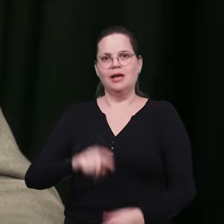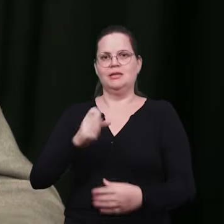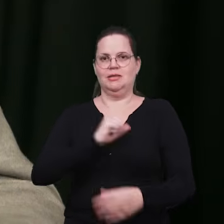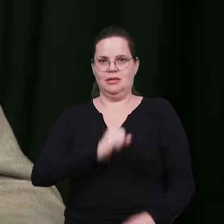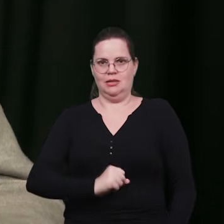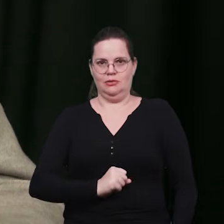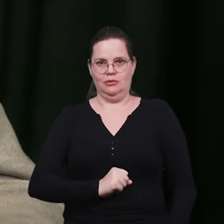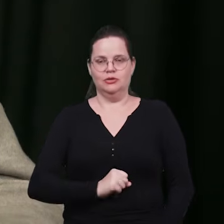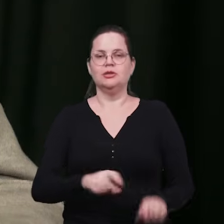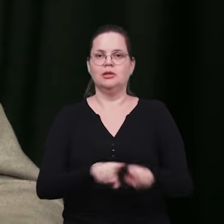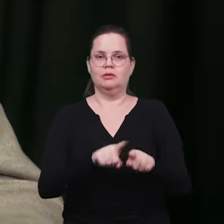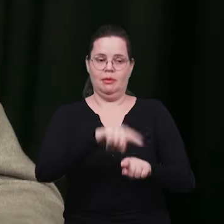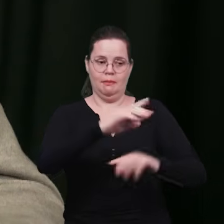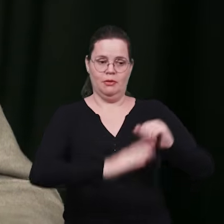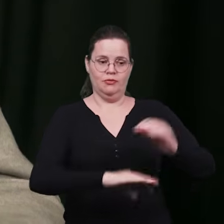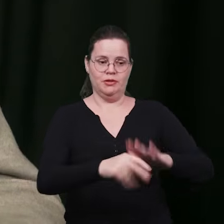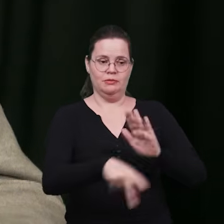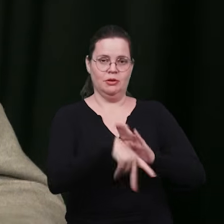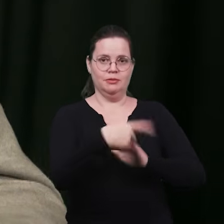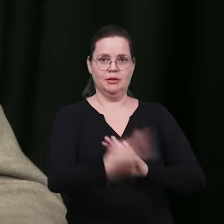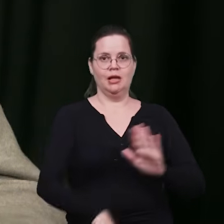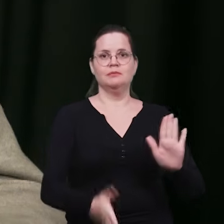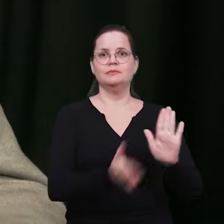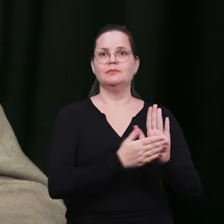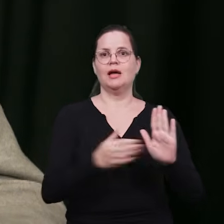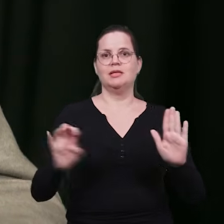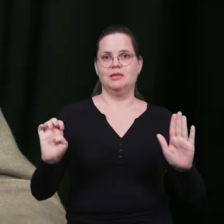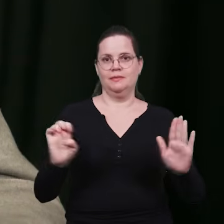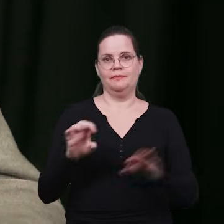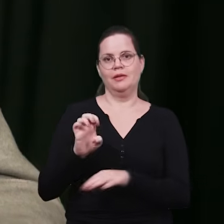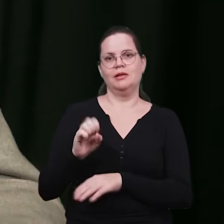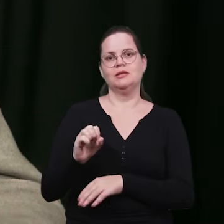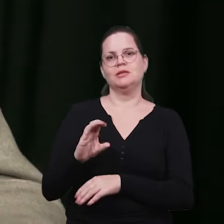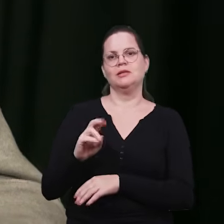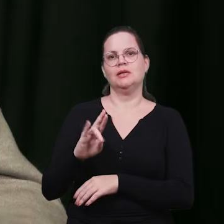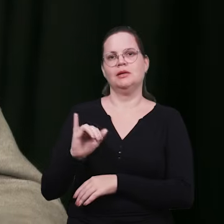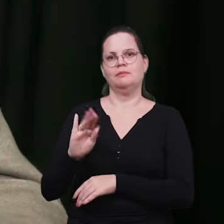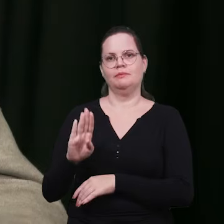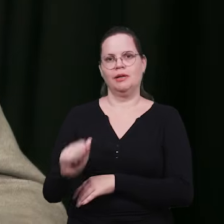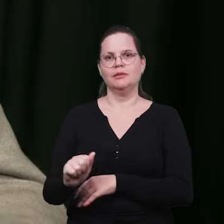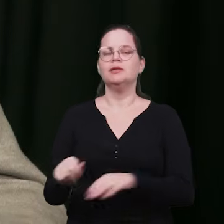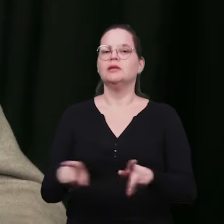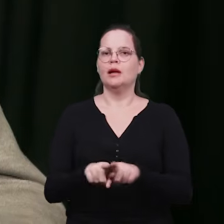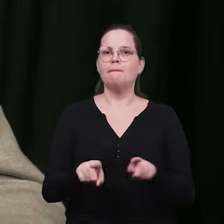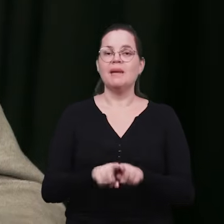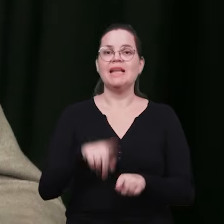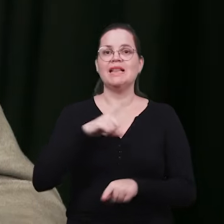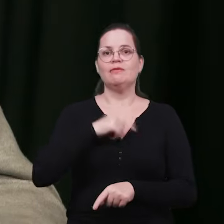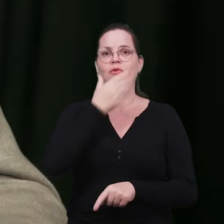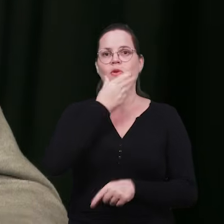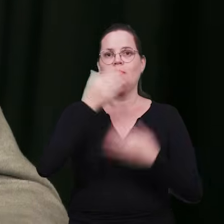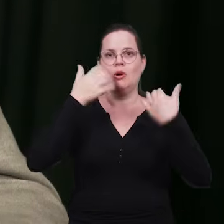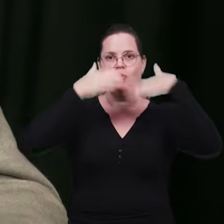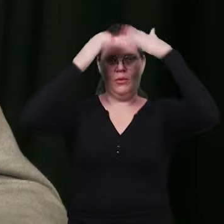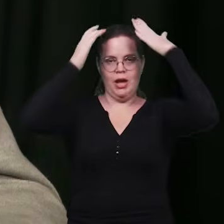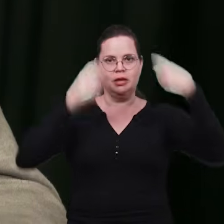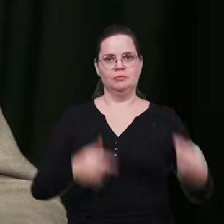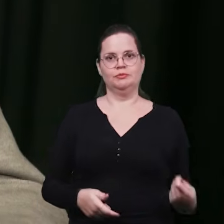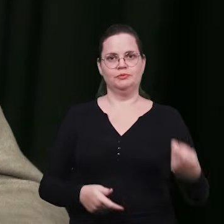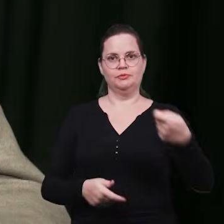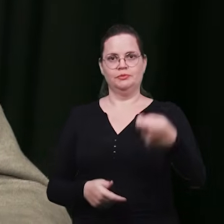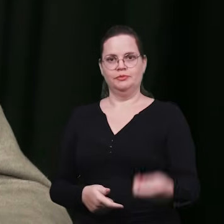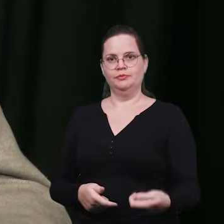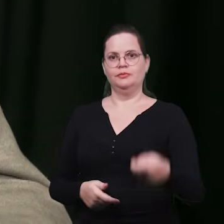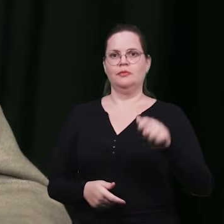escriba. E ele foi enviado a Jerusalém pelo rei Artaxerxes. E agora é importante nós